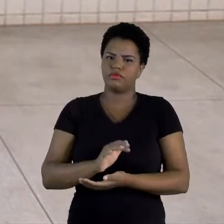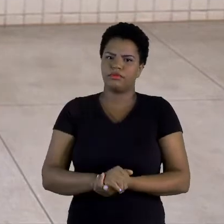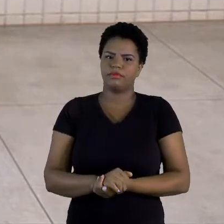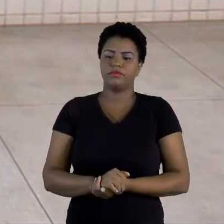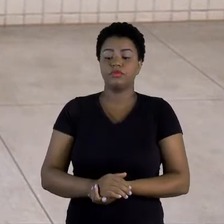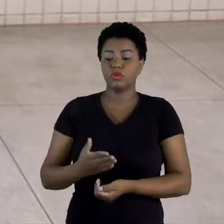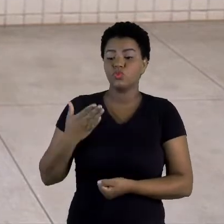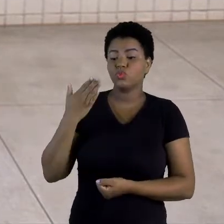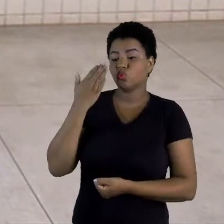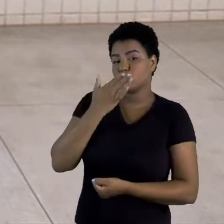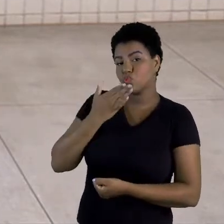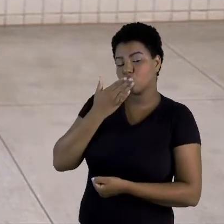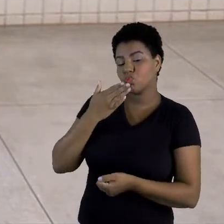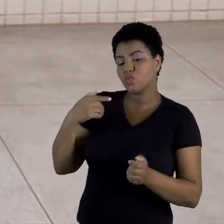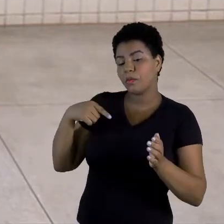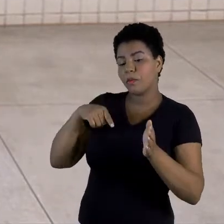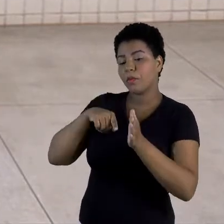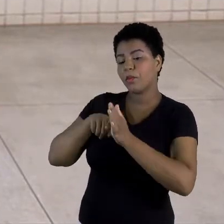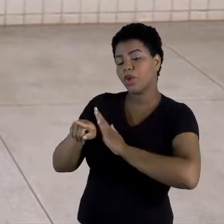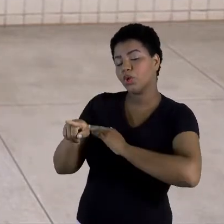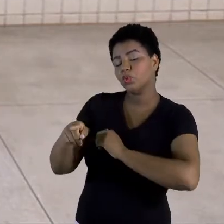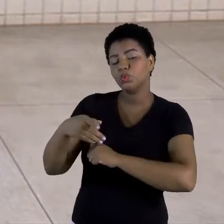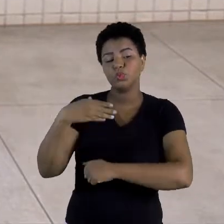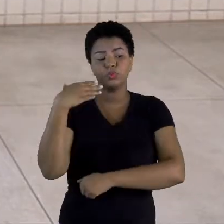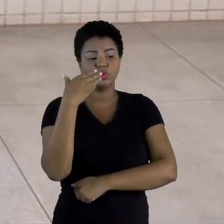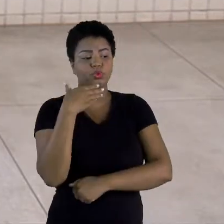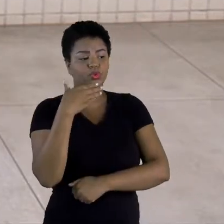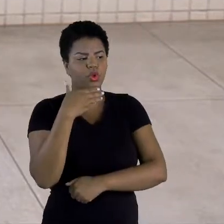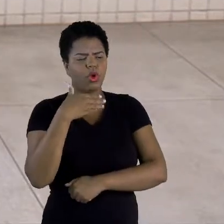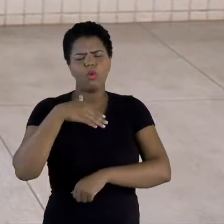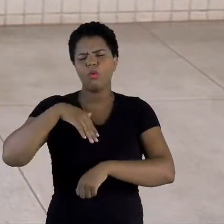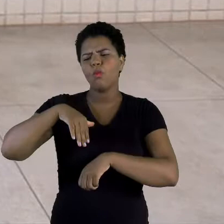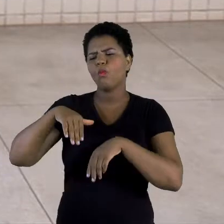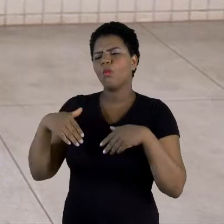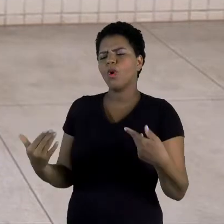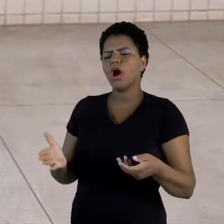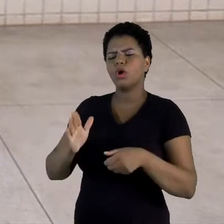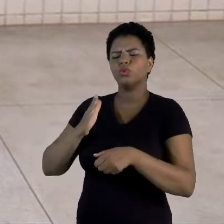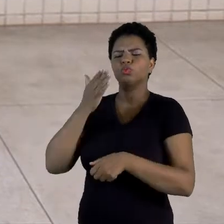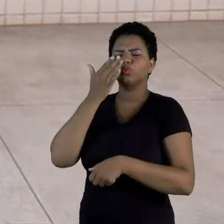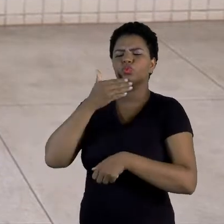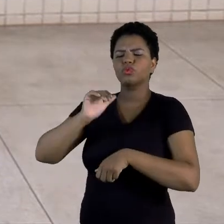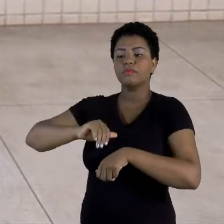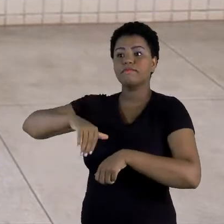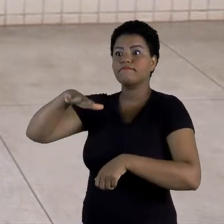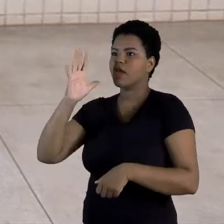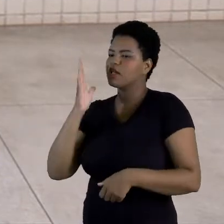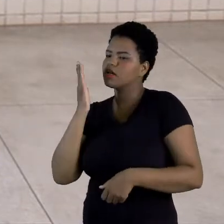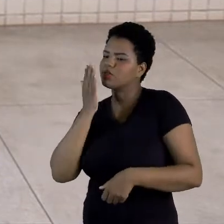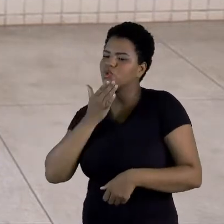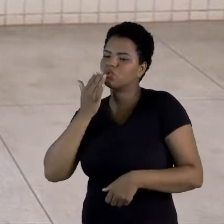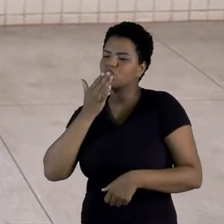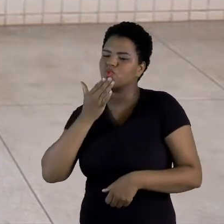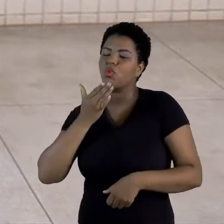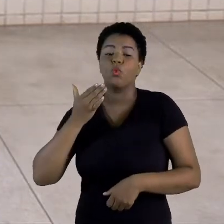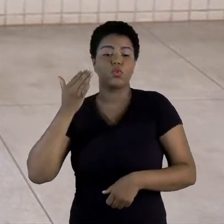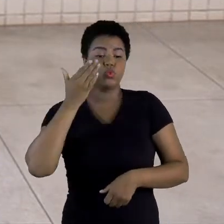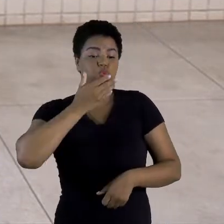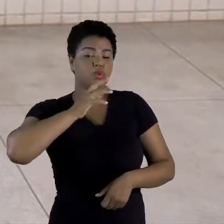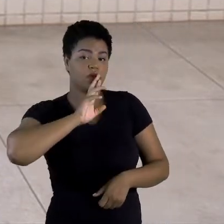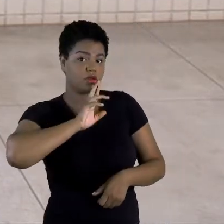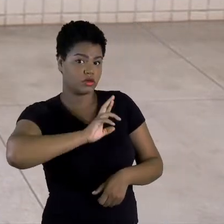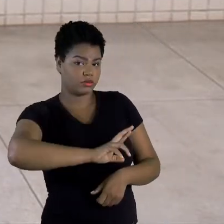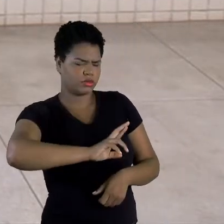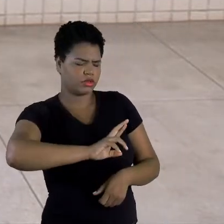para o doce: qual é o doce mais doce? O doce respondeu para o doce que o doce